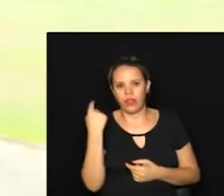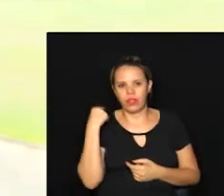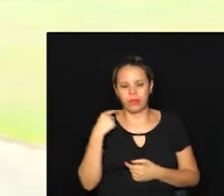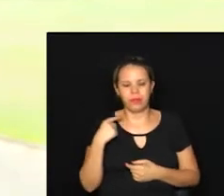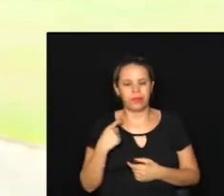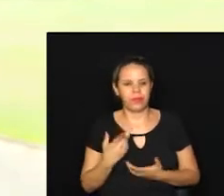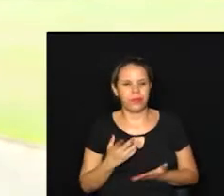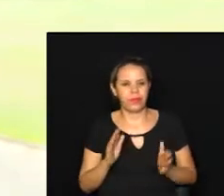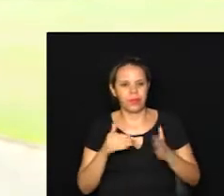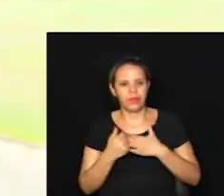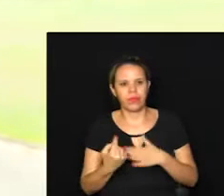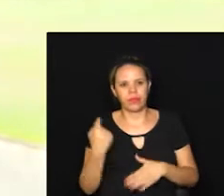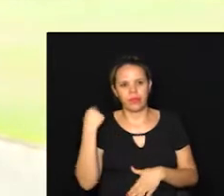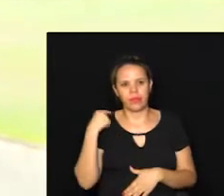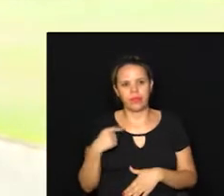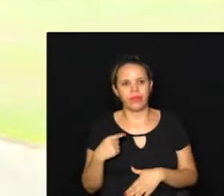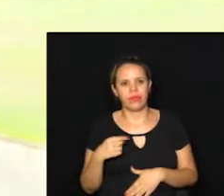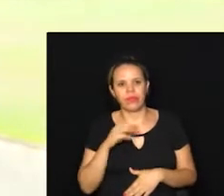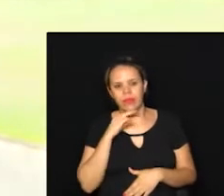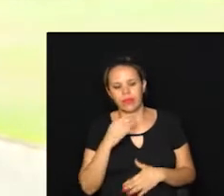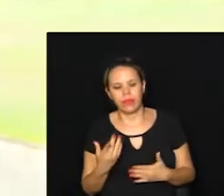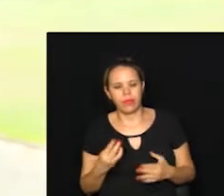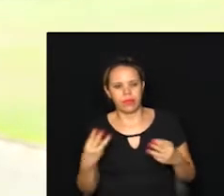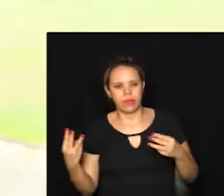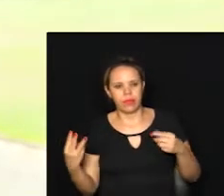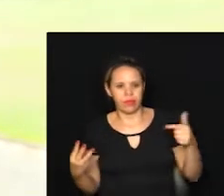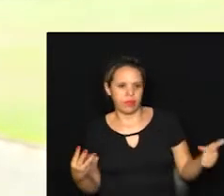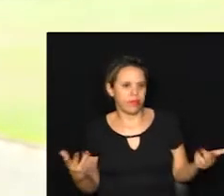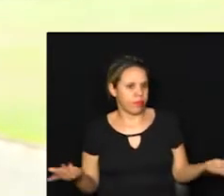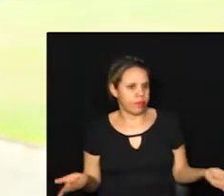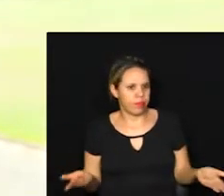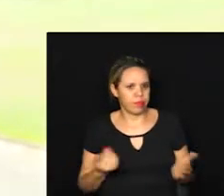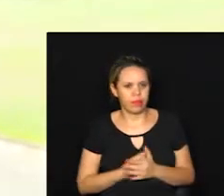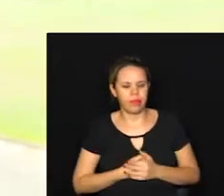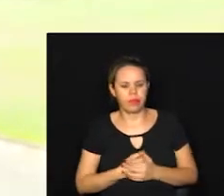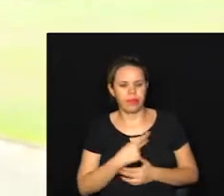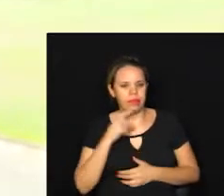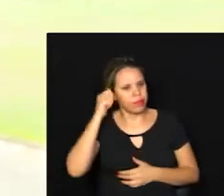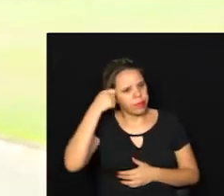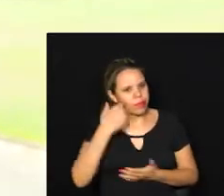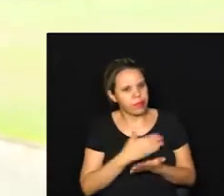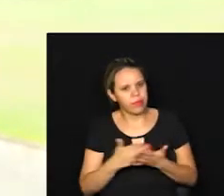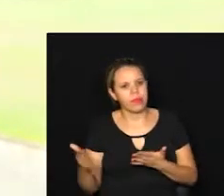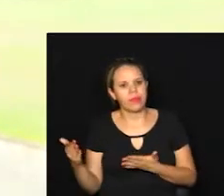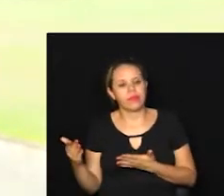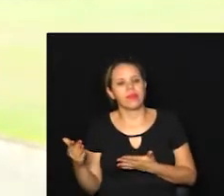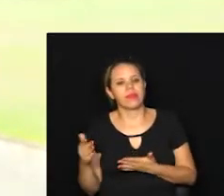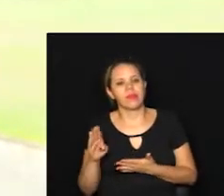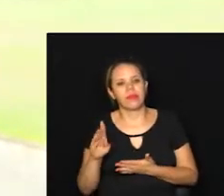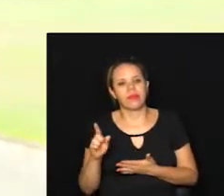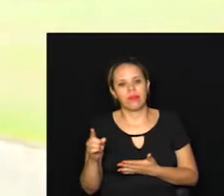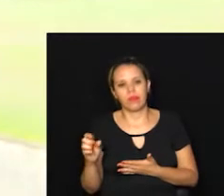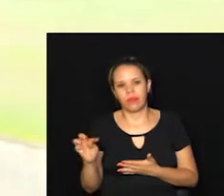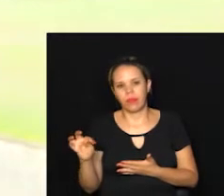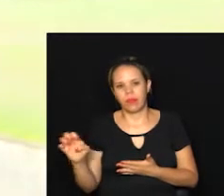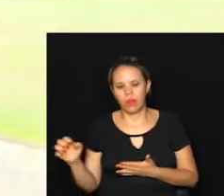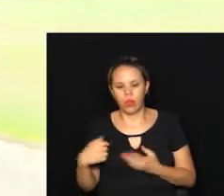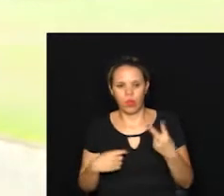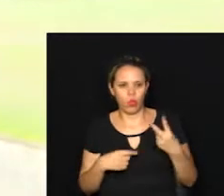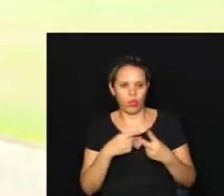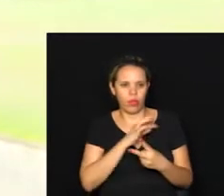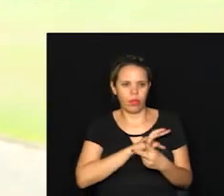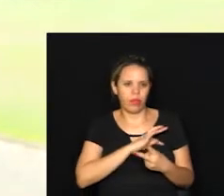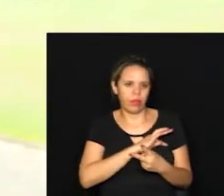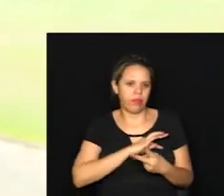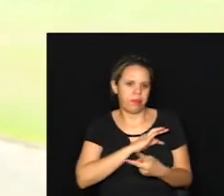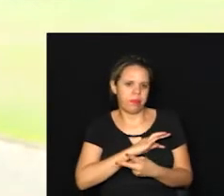com portões fechados, de virada pelo placar de 3-2. A Ponte começou com o Brigatti. Hoje são dois treinadores que